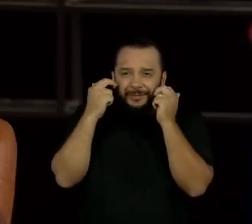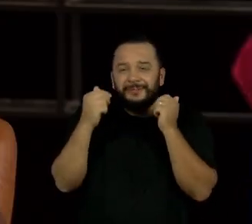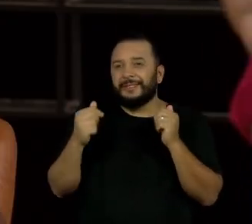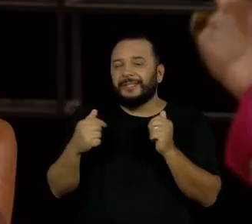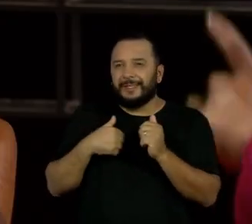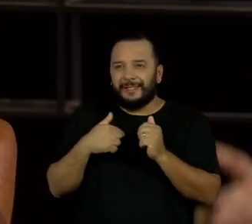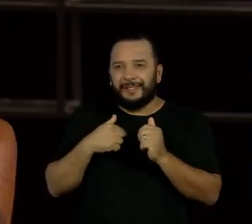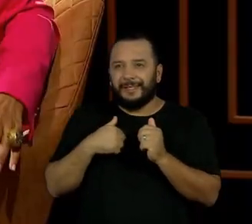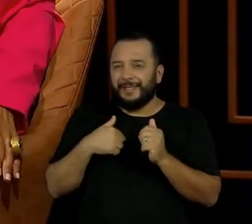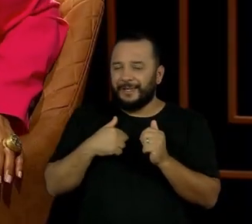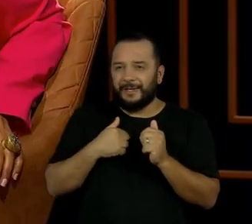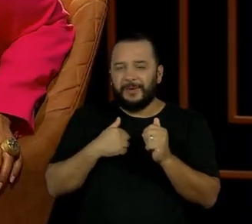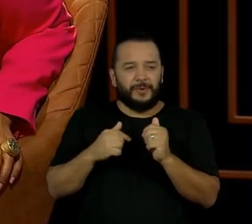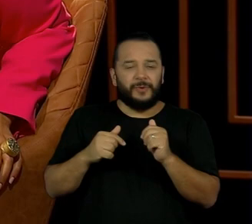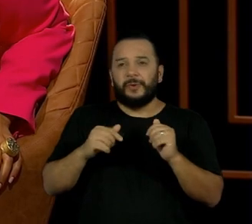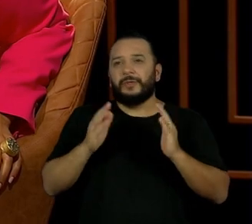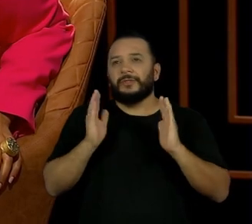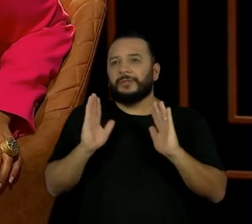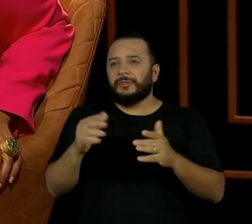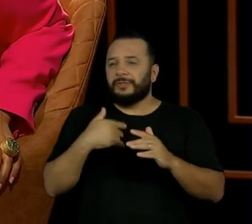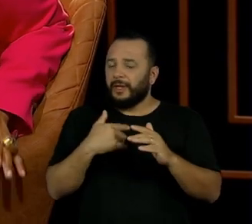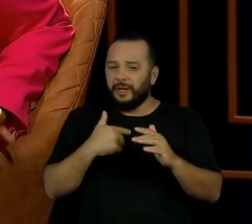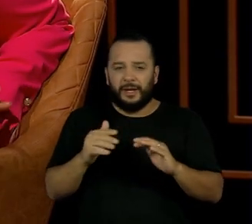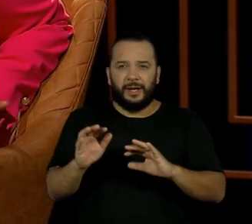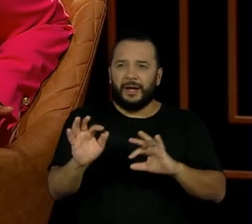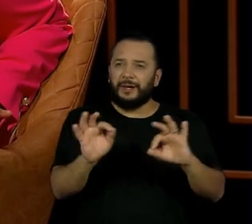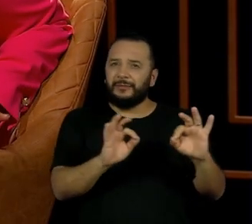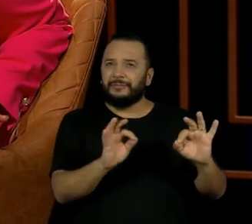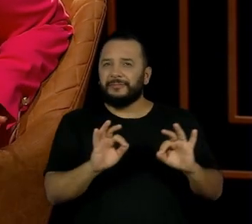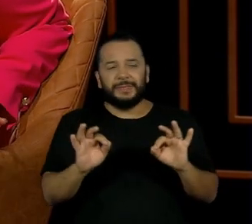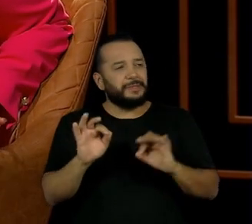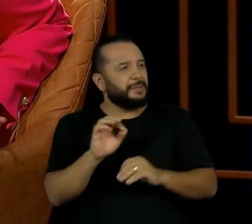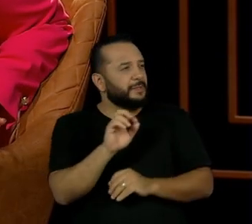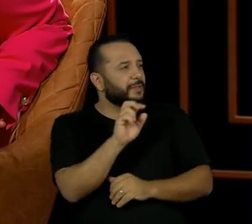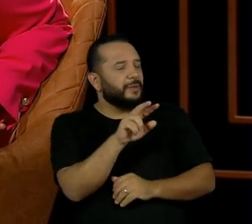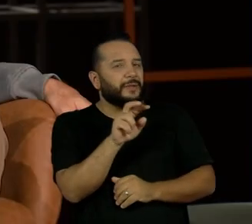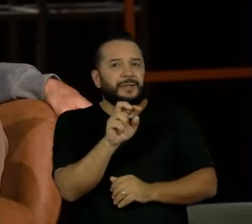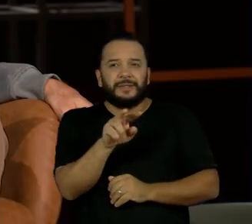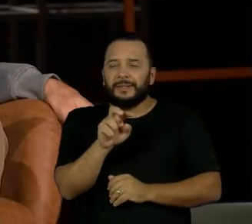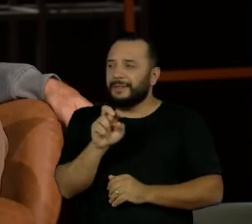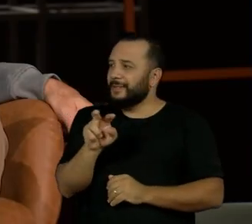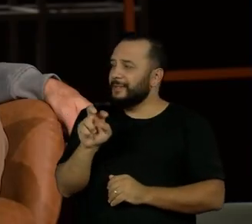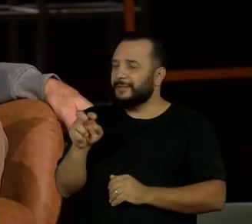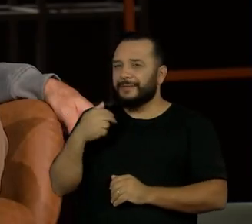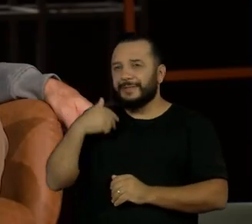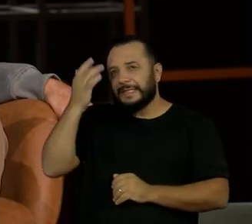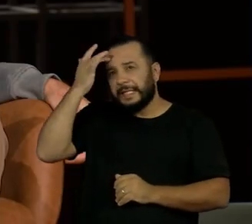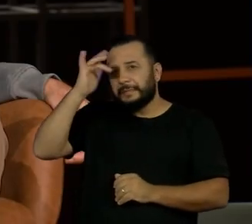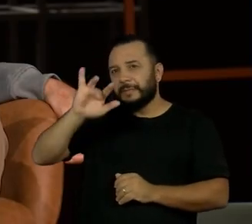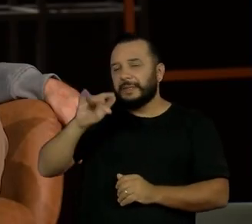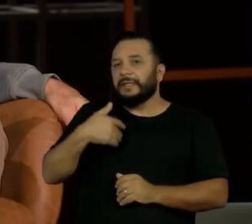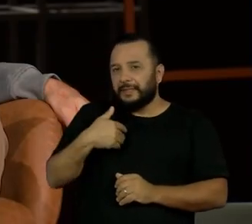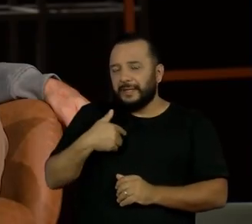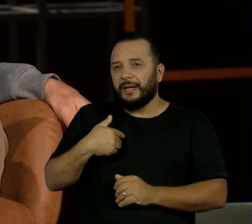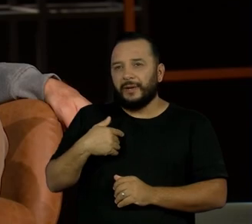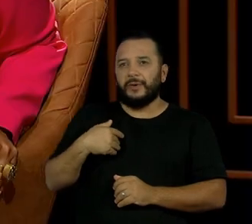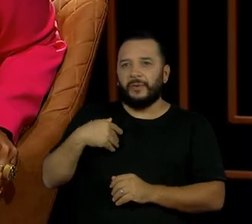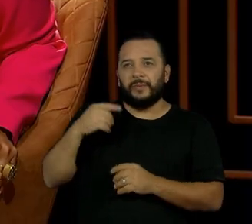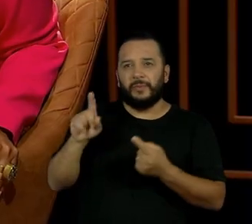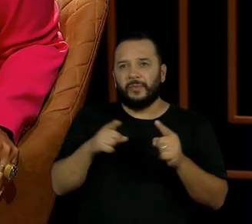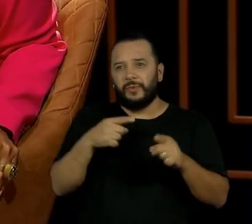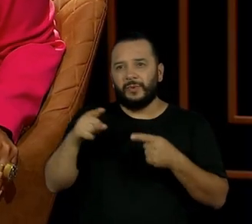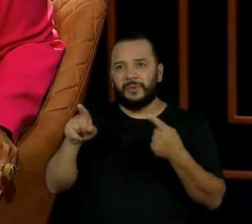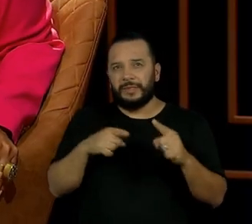no estúdio aquela coisa e eu olhando assim sem saber se Inclusive eu seguiria aquele caminho ou não